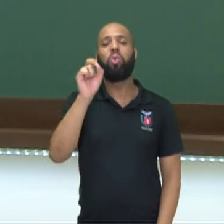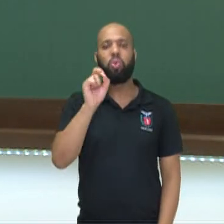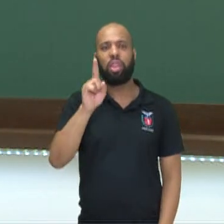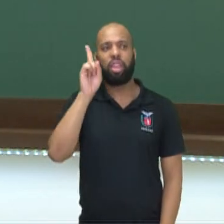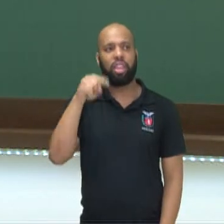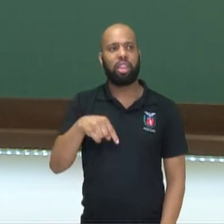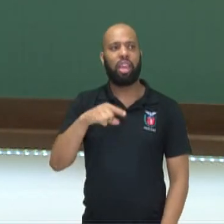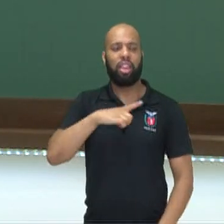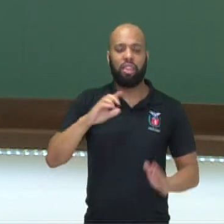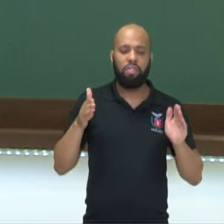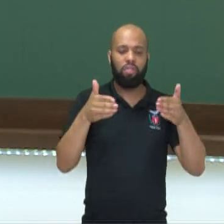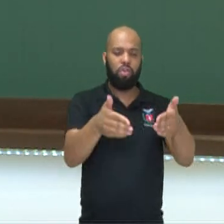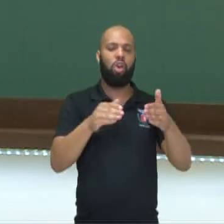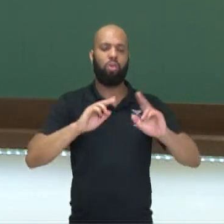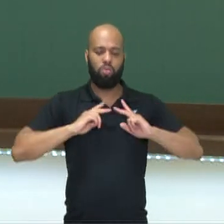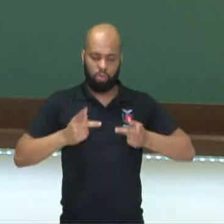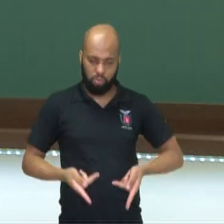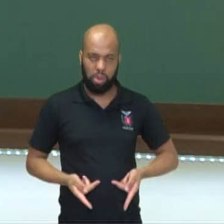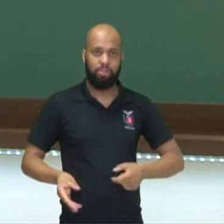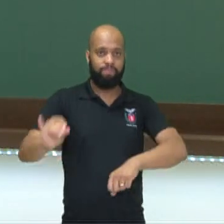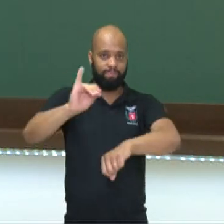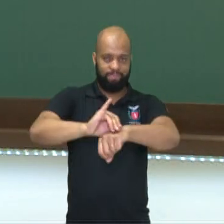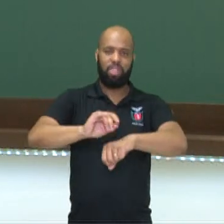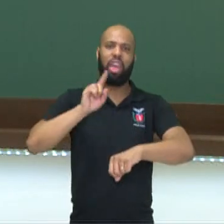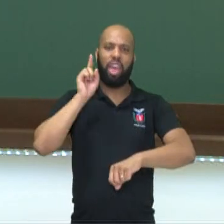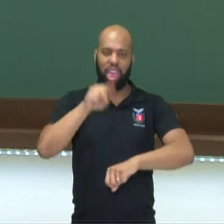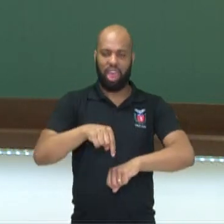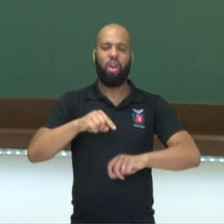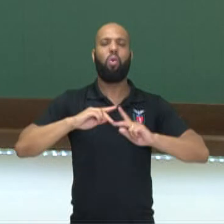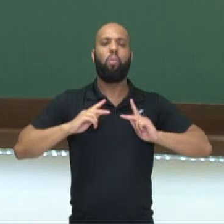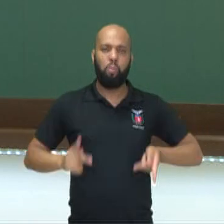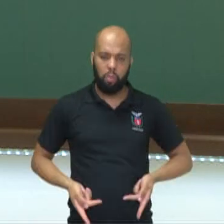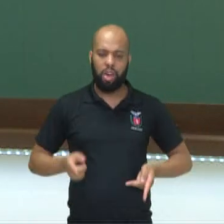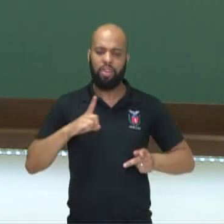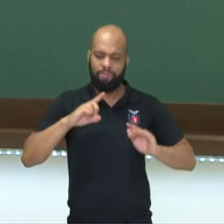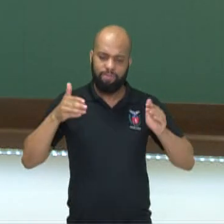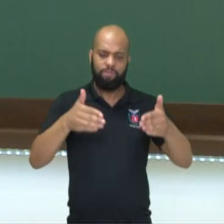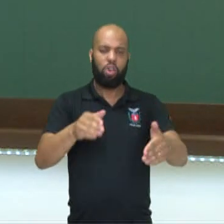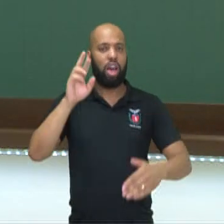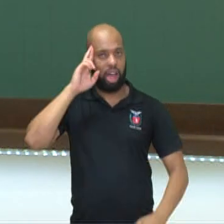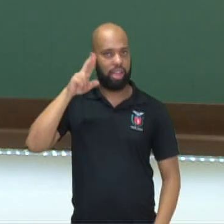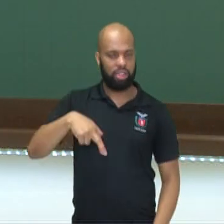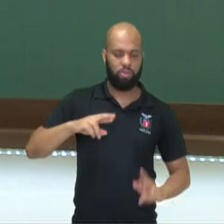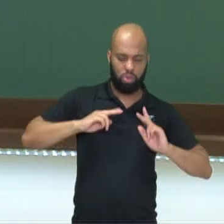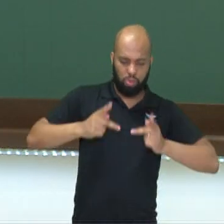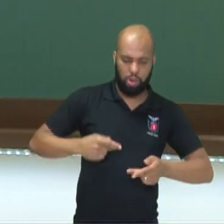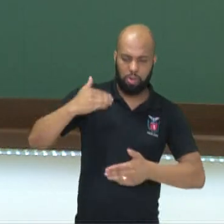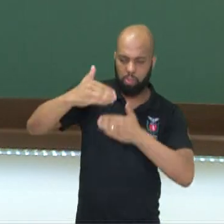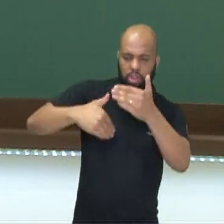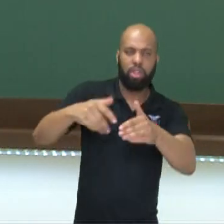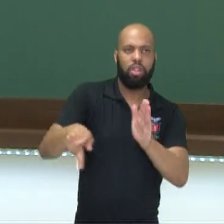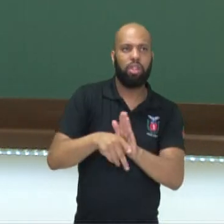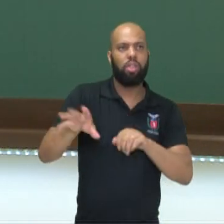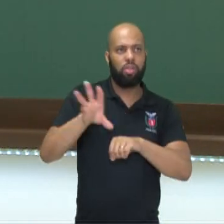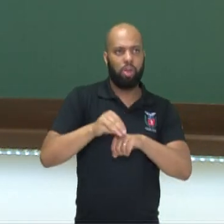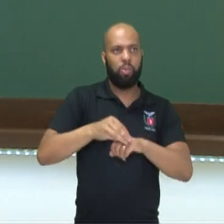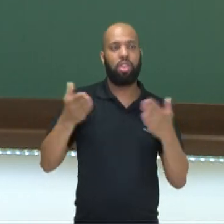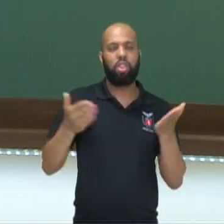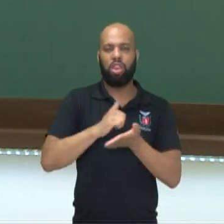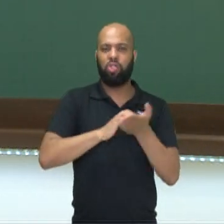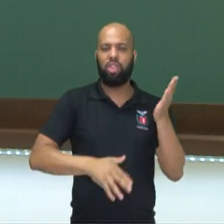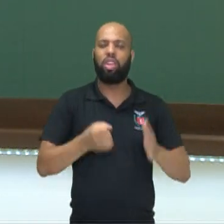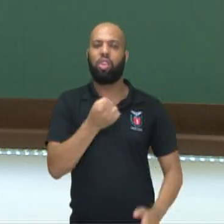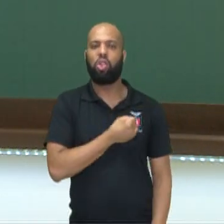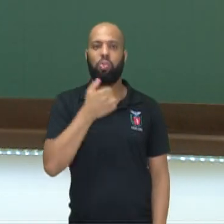a centralidade humana, a centralidade da razão humana no processo do conhecimento. Beleza?